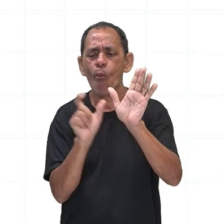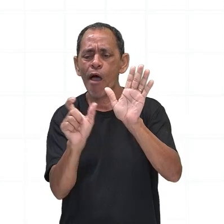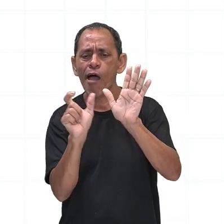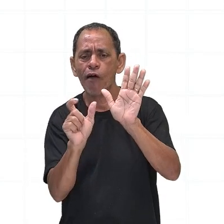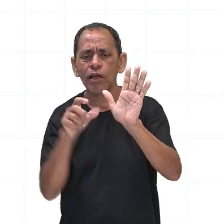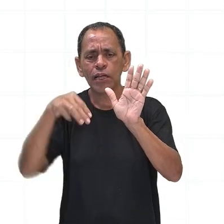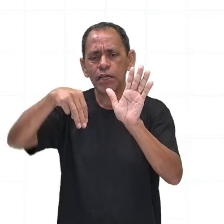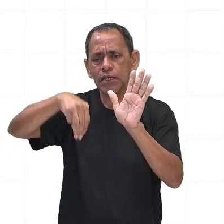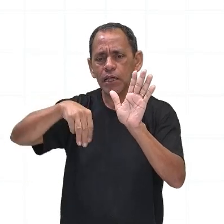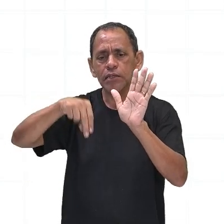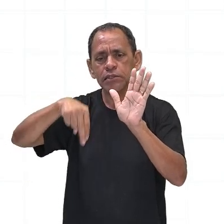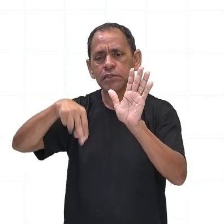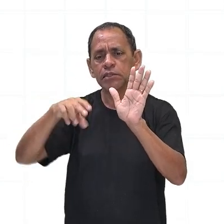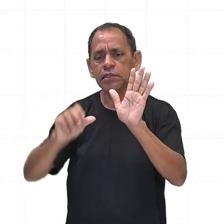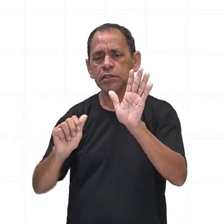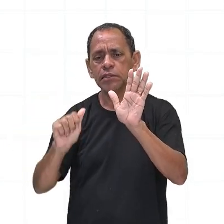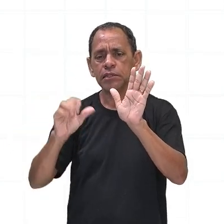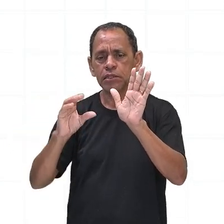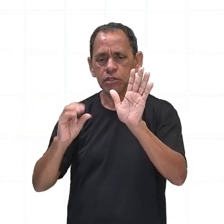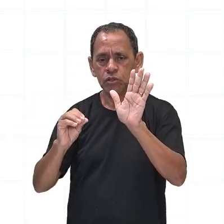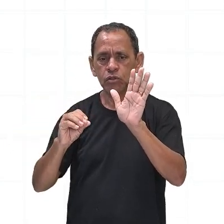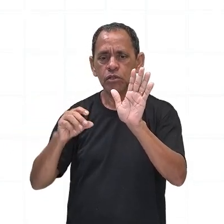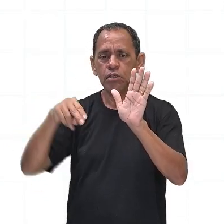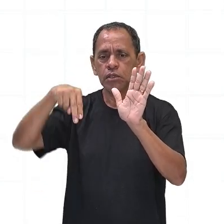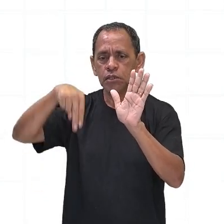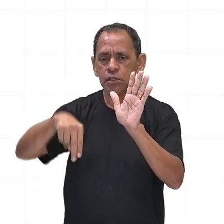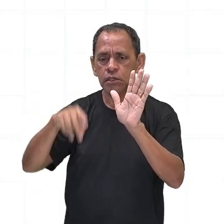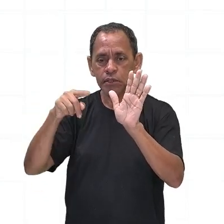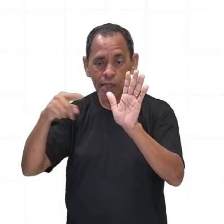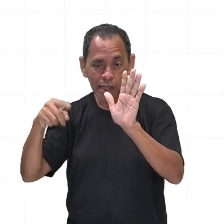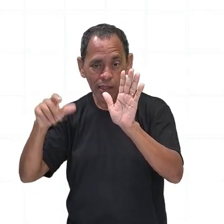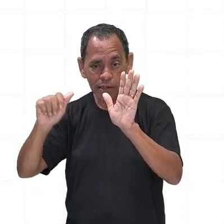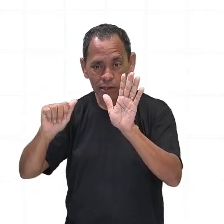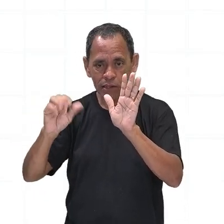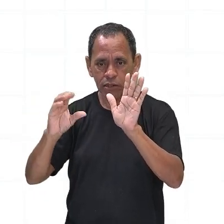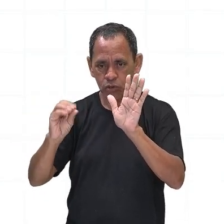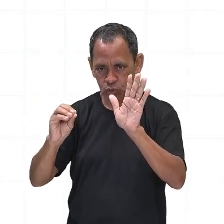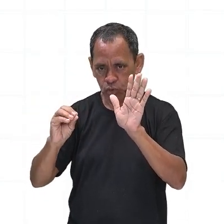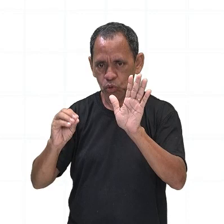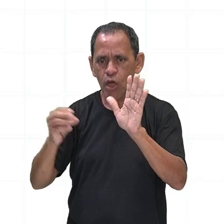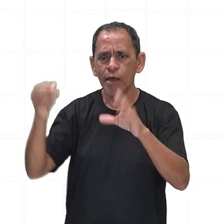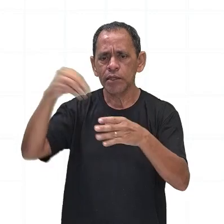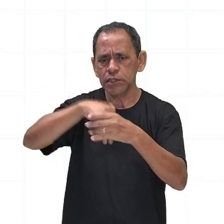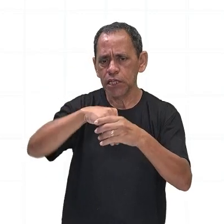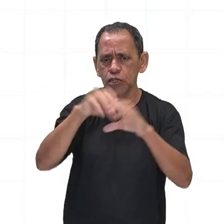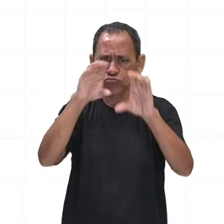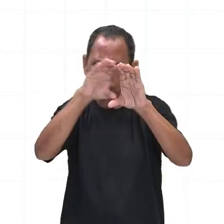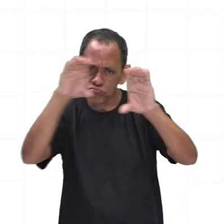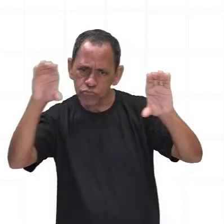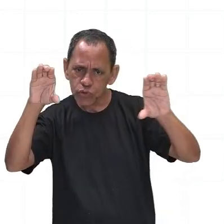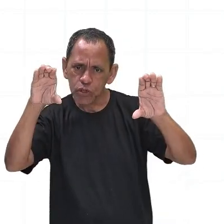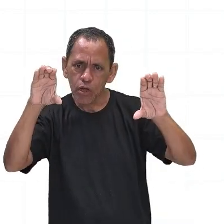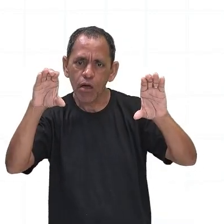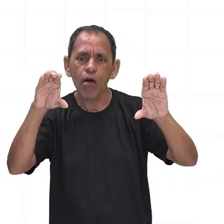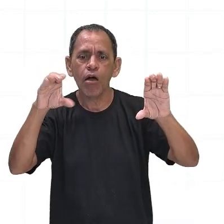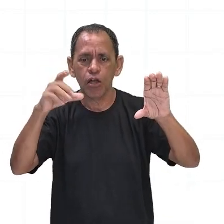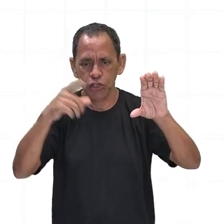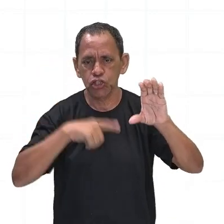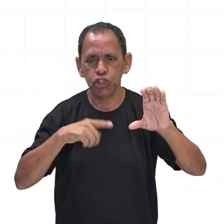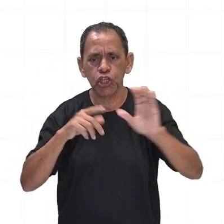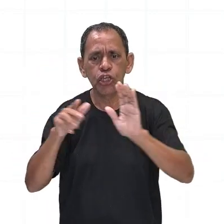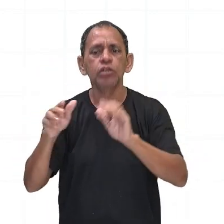isso, nós podemos perceber que esse advérbio não, dentro dessa oração, dentro desse predicado, exerce a função